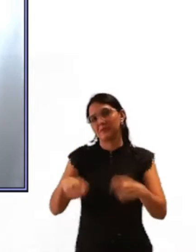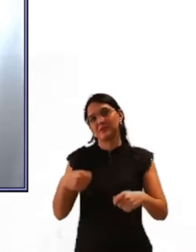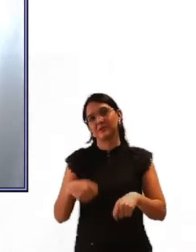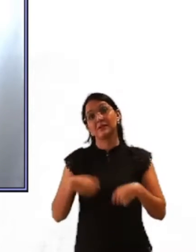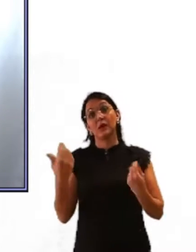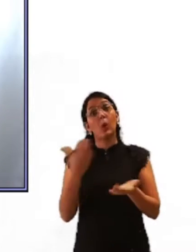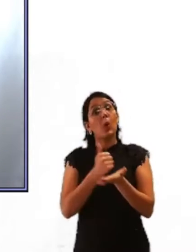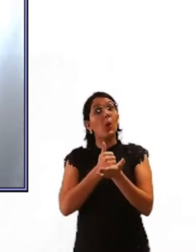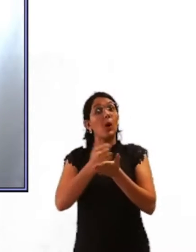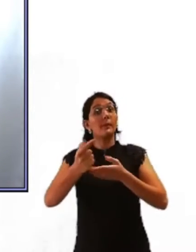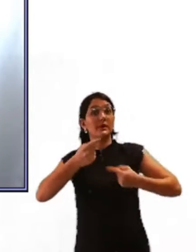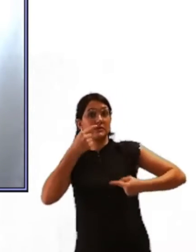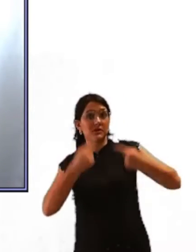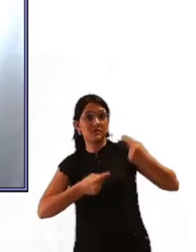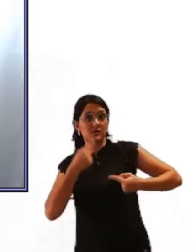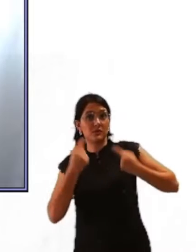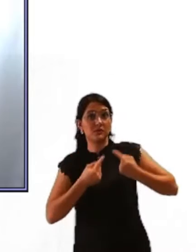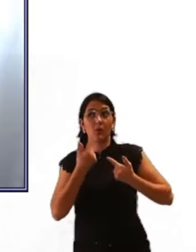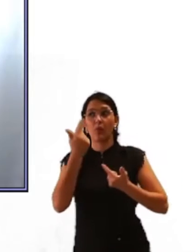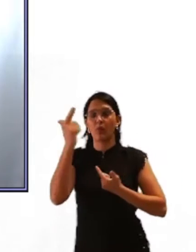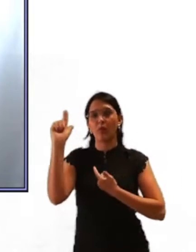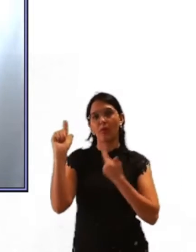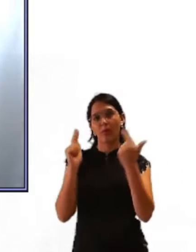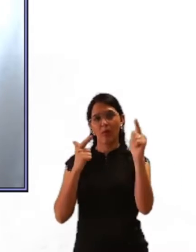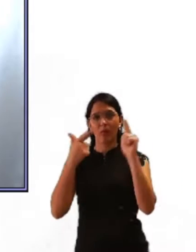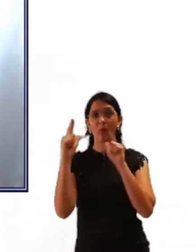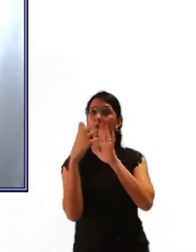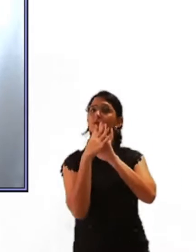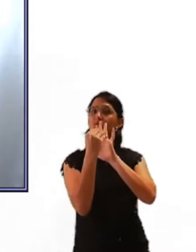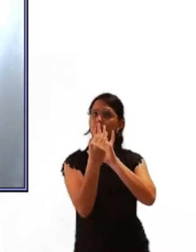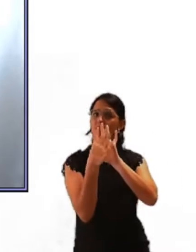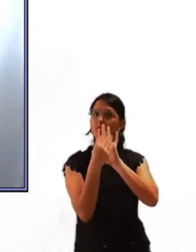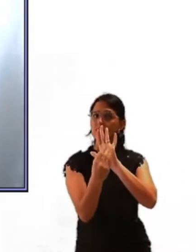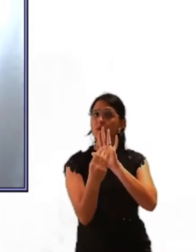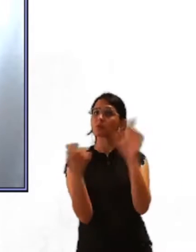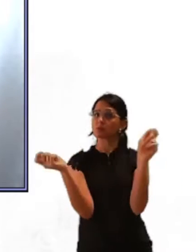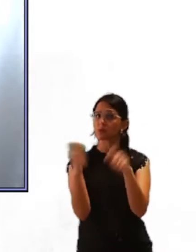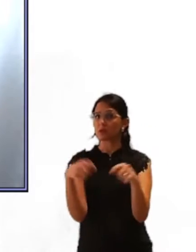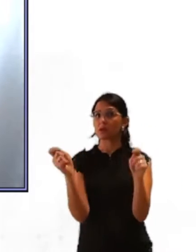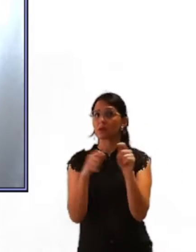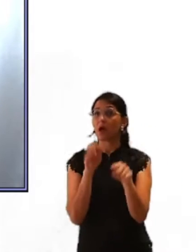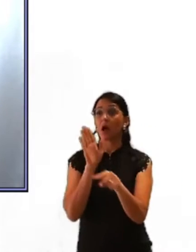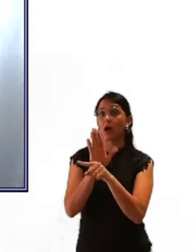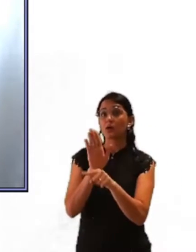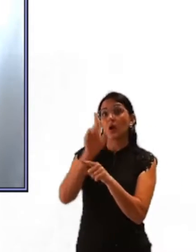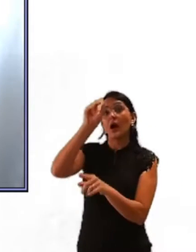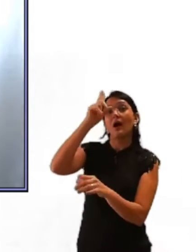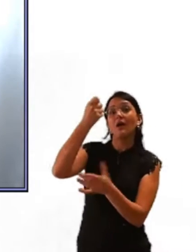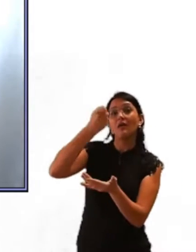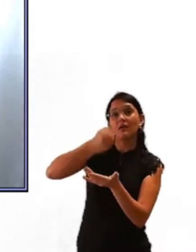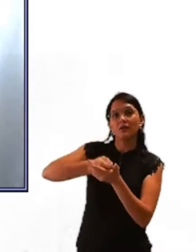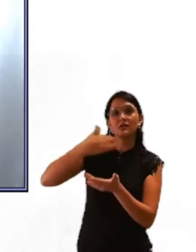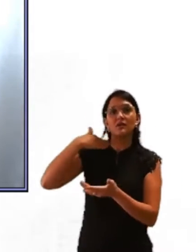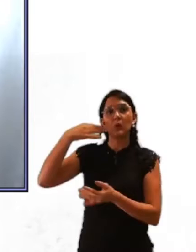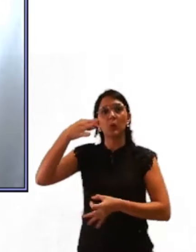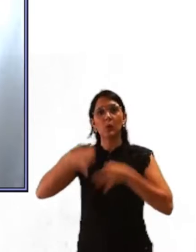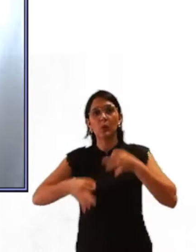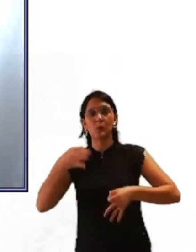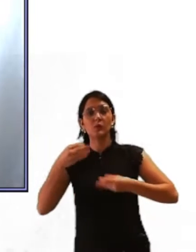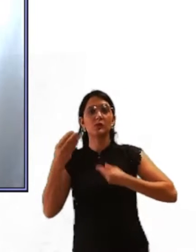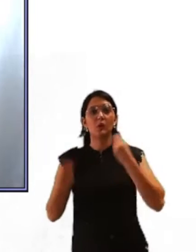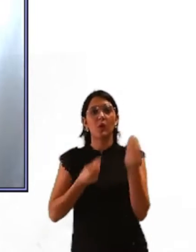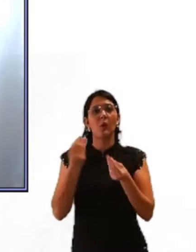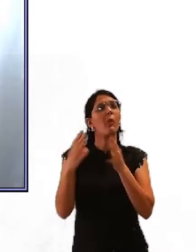começa-se a discutir outros modelos que podem influenciar na tomada de decisão, mas